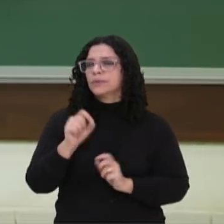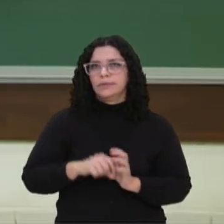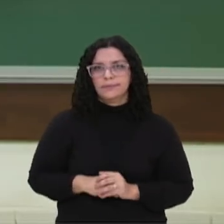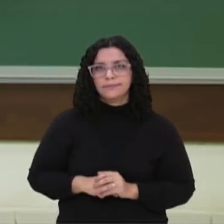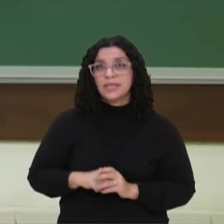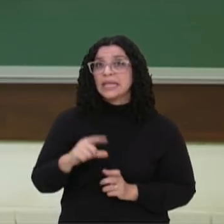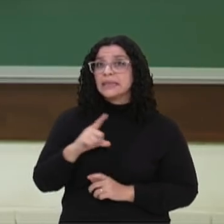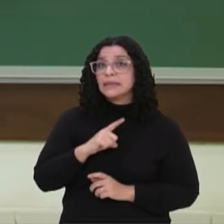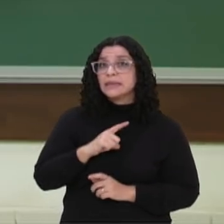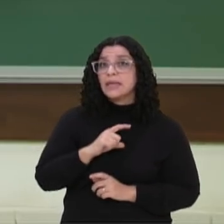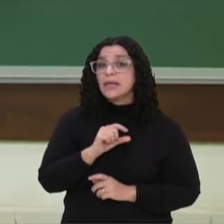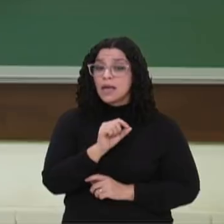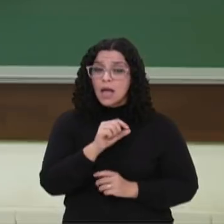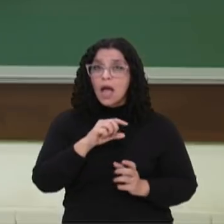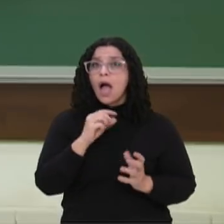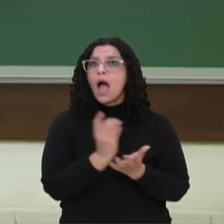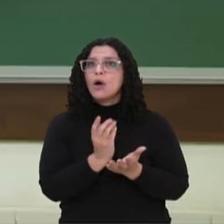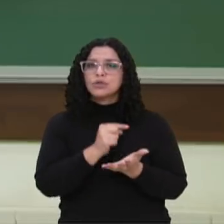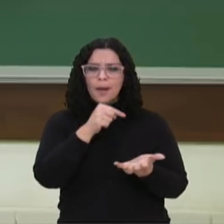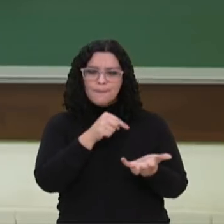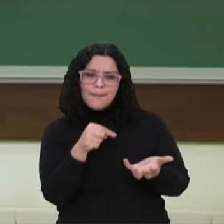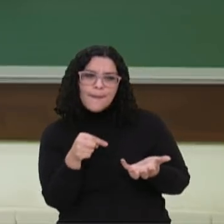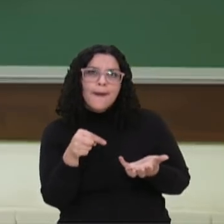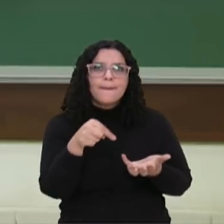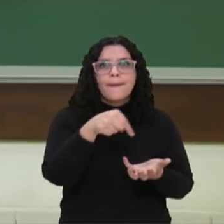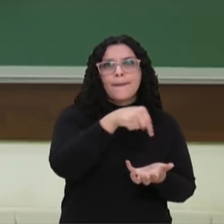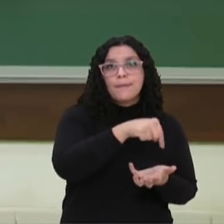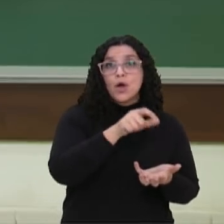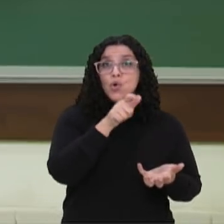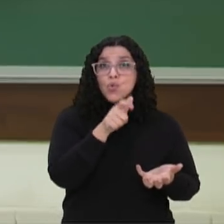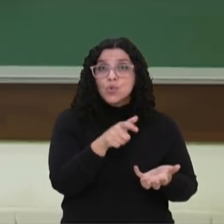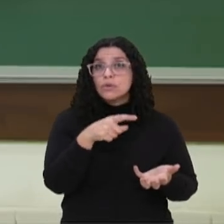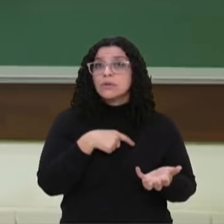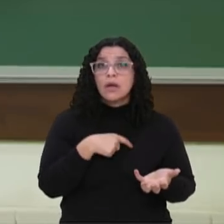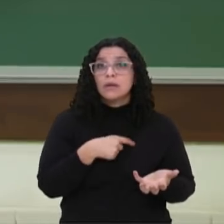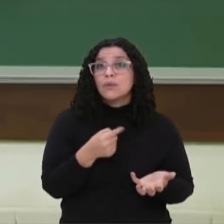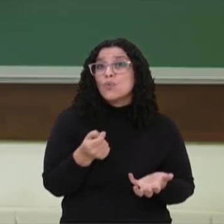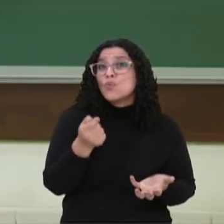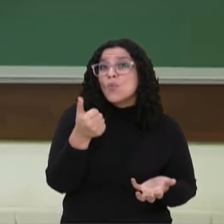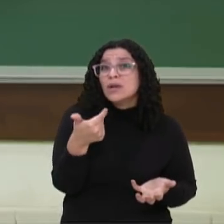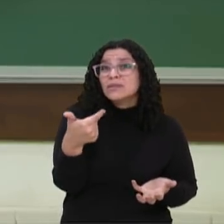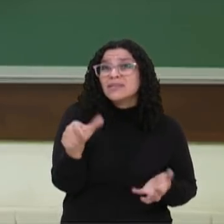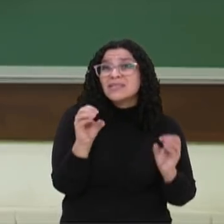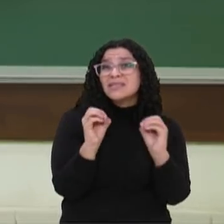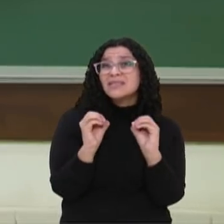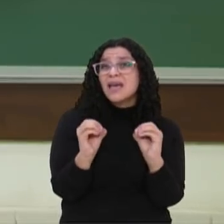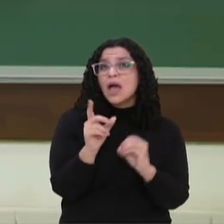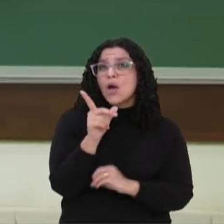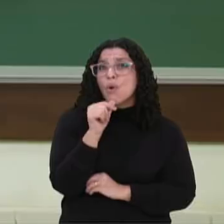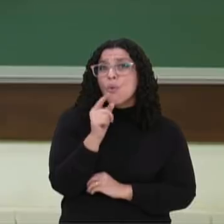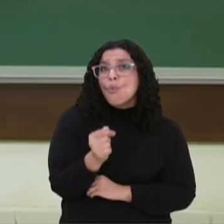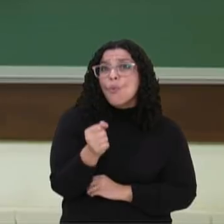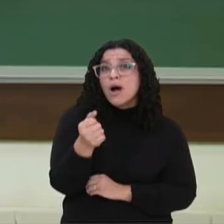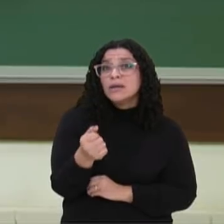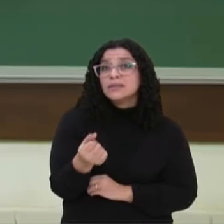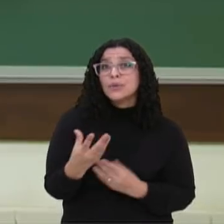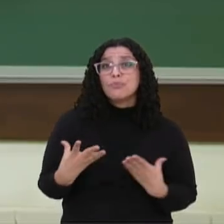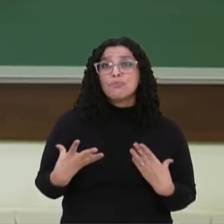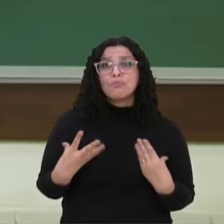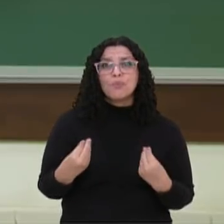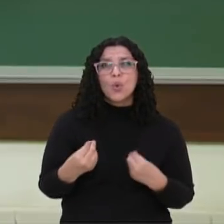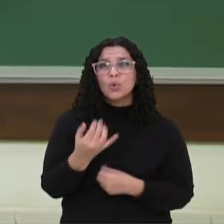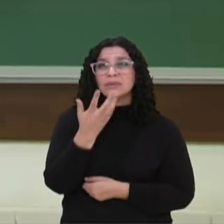Tem muitas regiões, muitos lugares que quase não tem água. Muitas